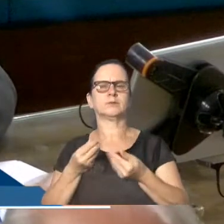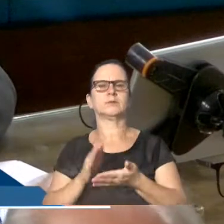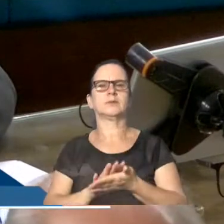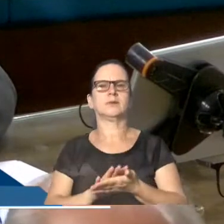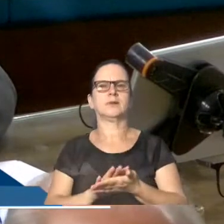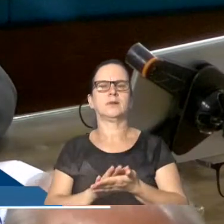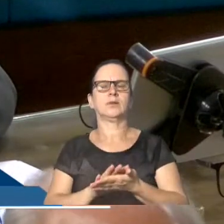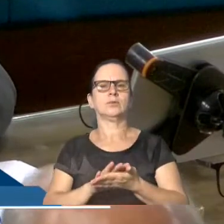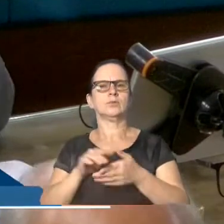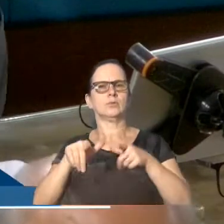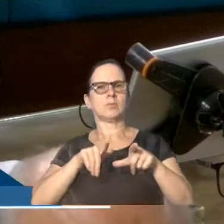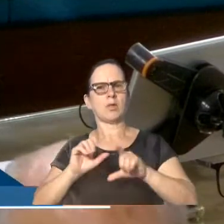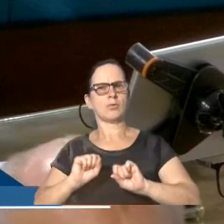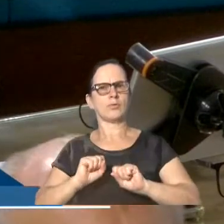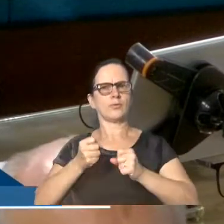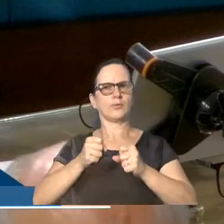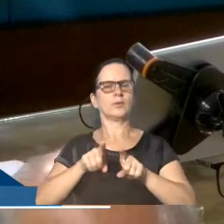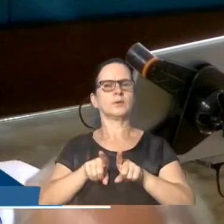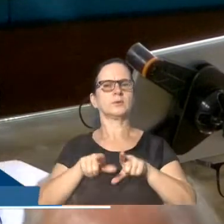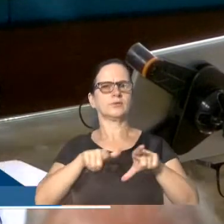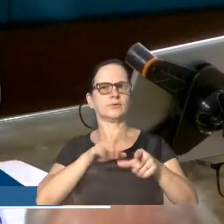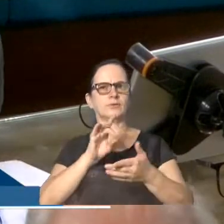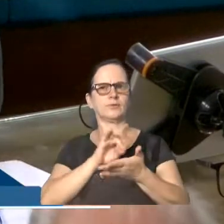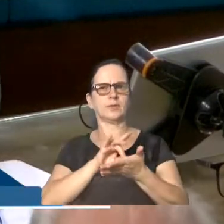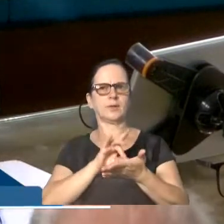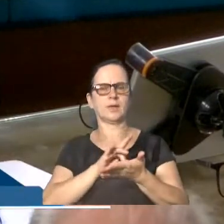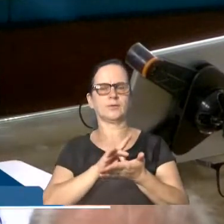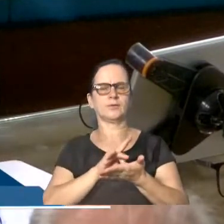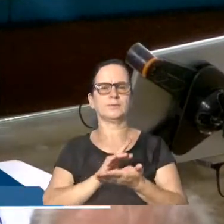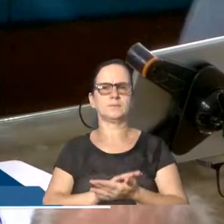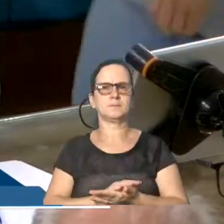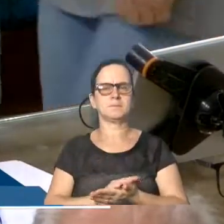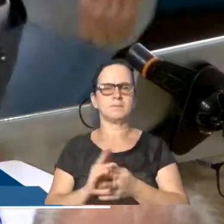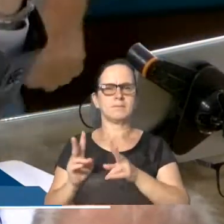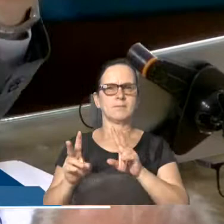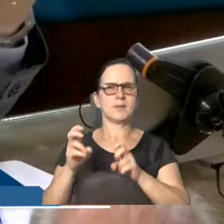isso que ocorre. O que nós vemos na cidade de hoje,